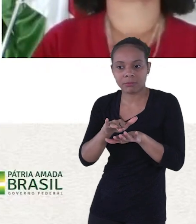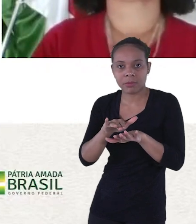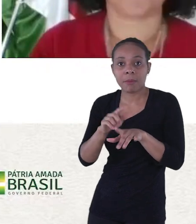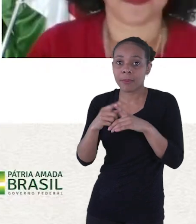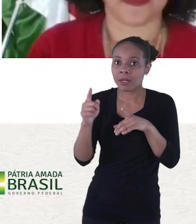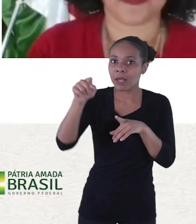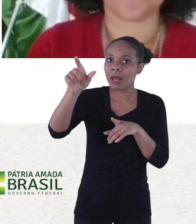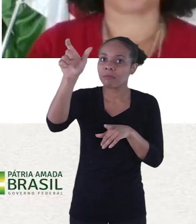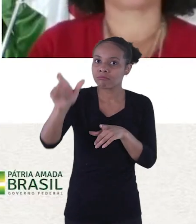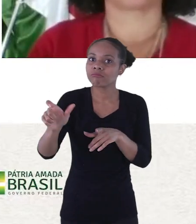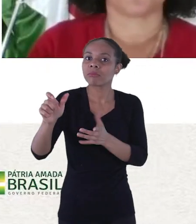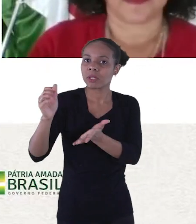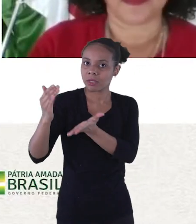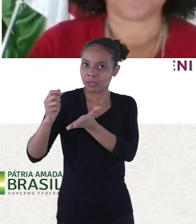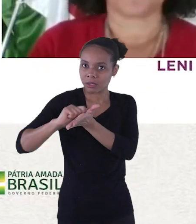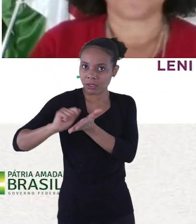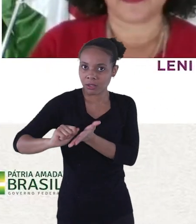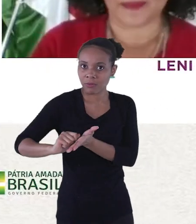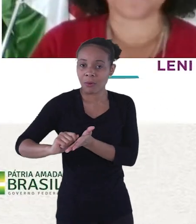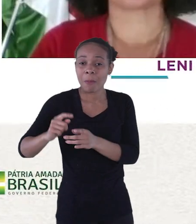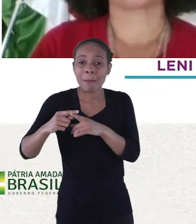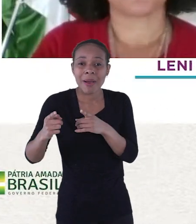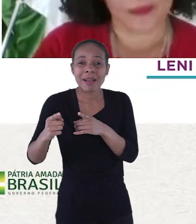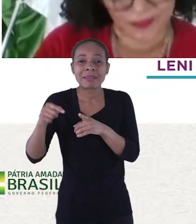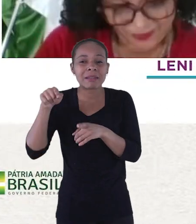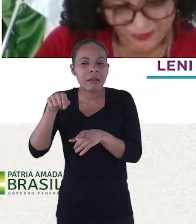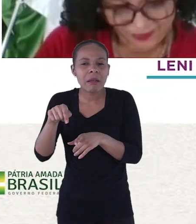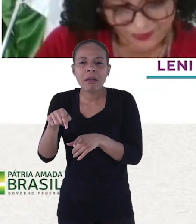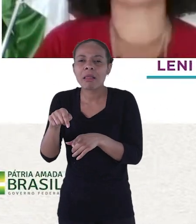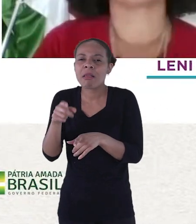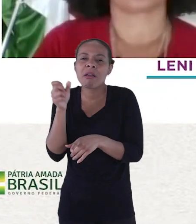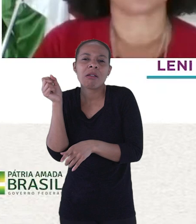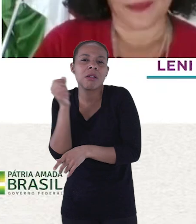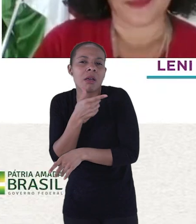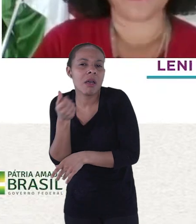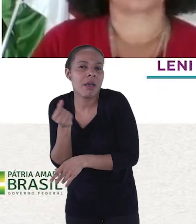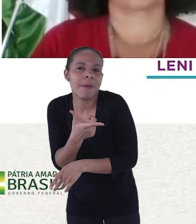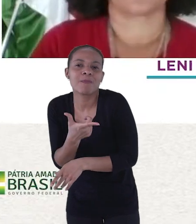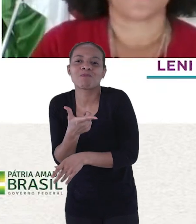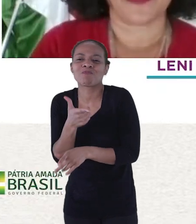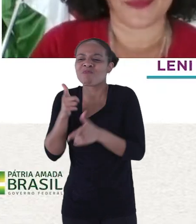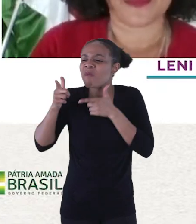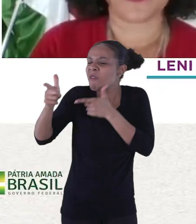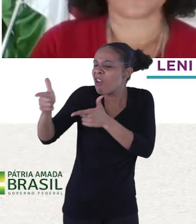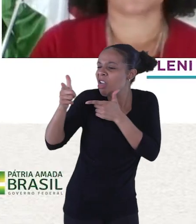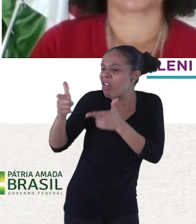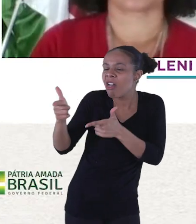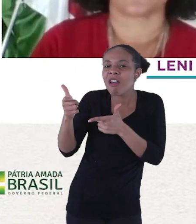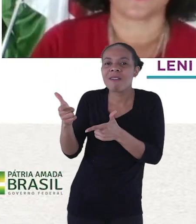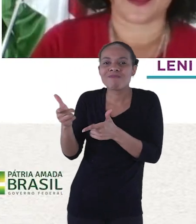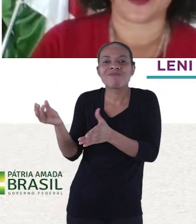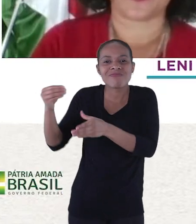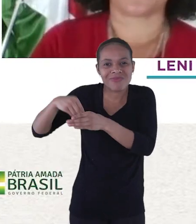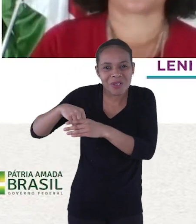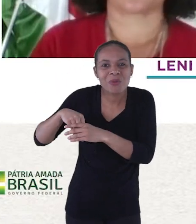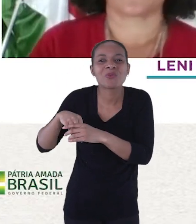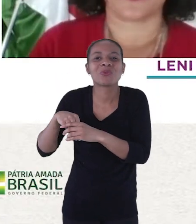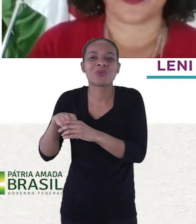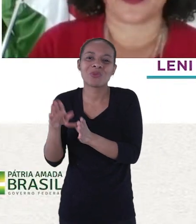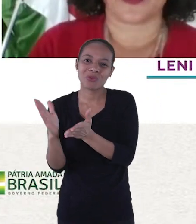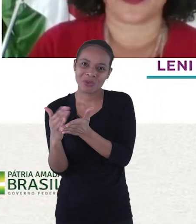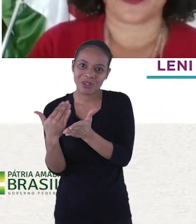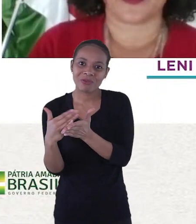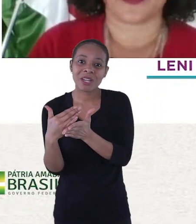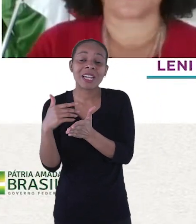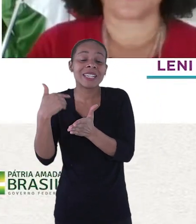viu criticada, ironizada, debochada em Casa de Alvenaria. Então, o resultado